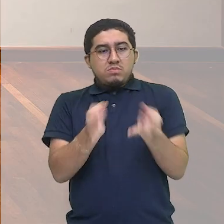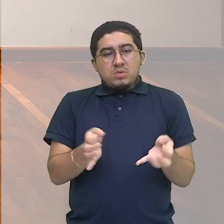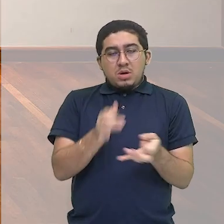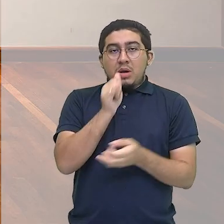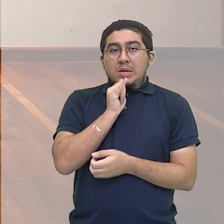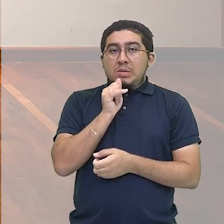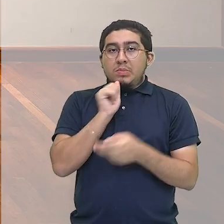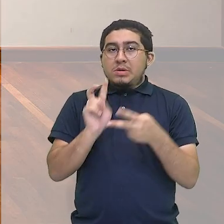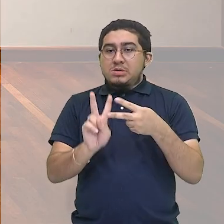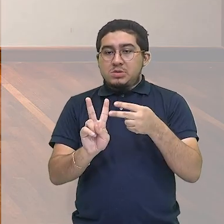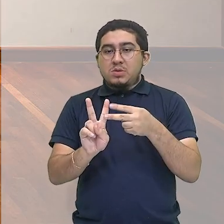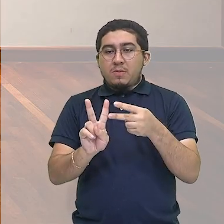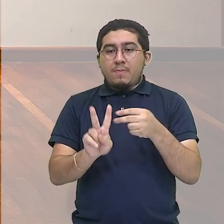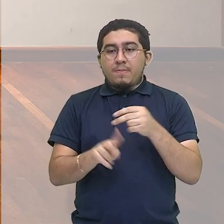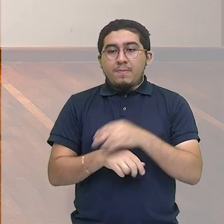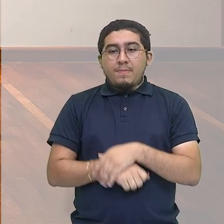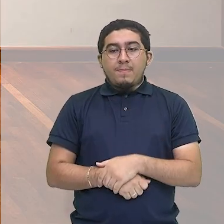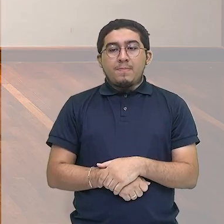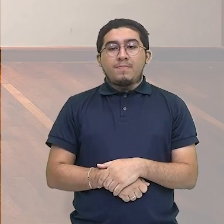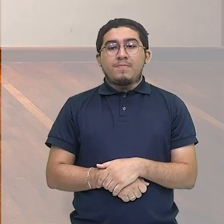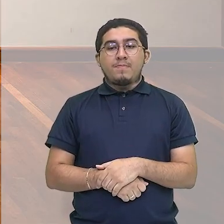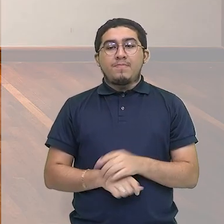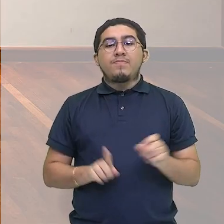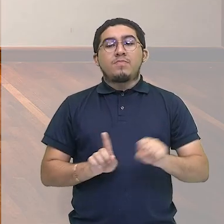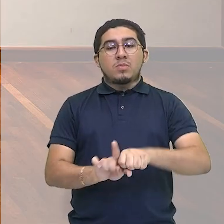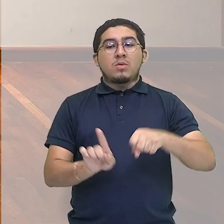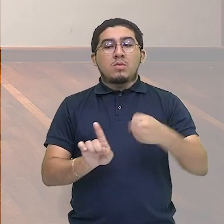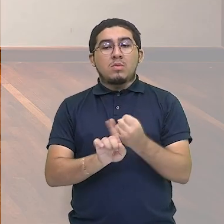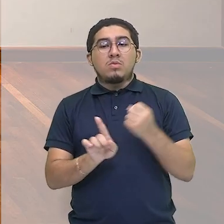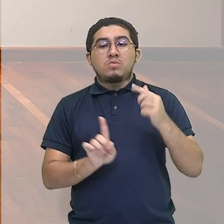tribos indígenas. Ele diz que as sociedades são